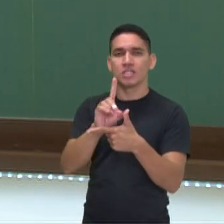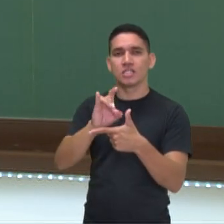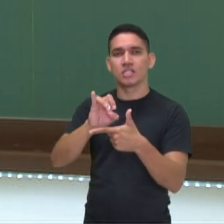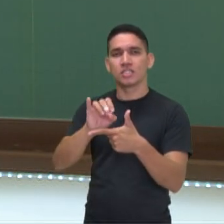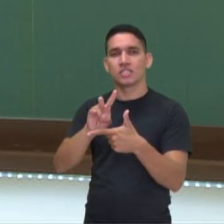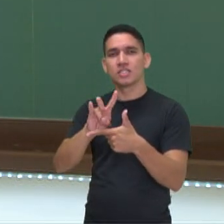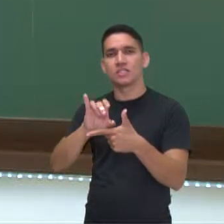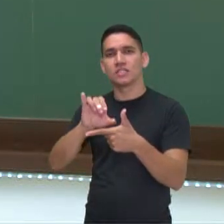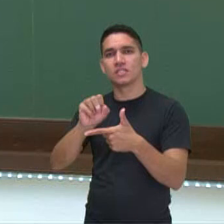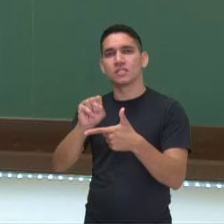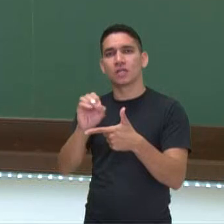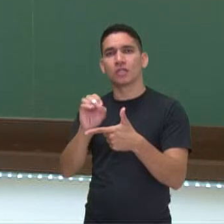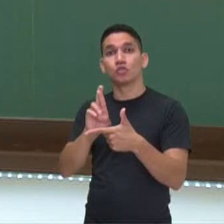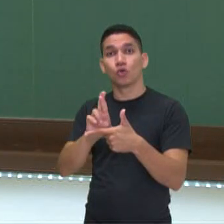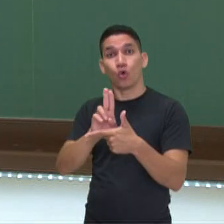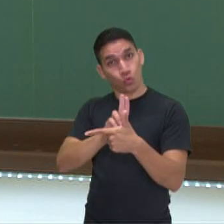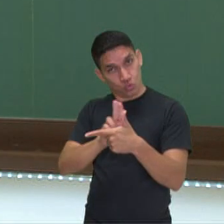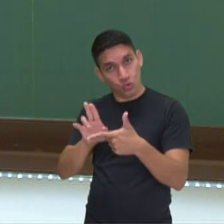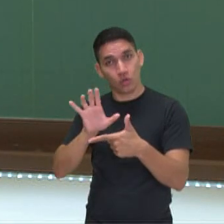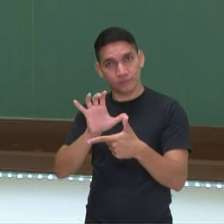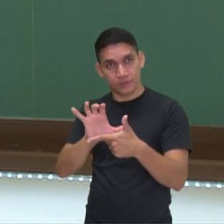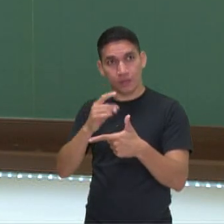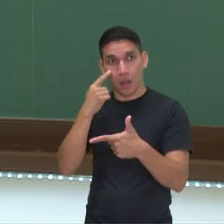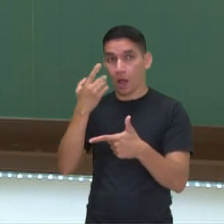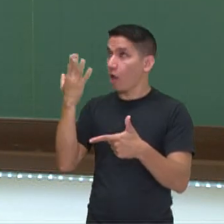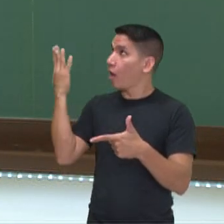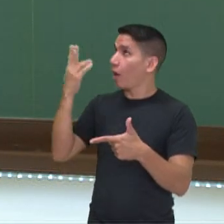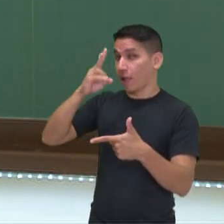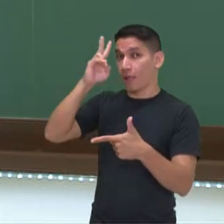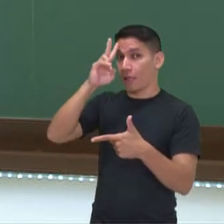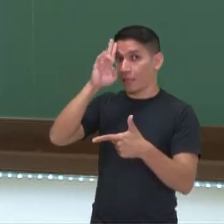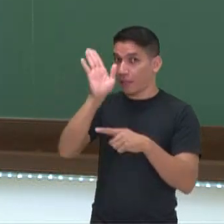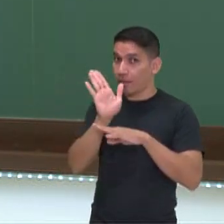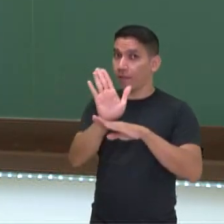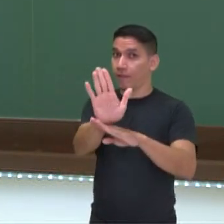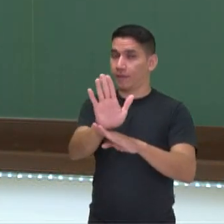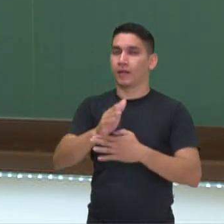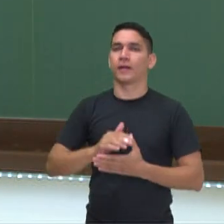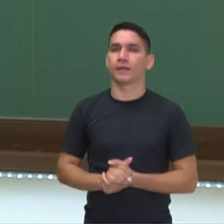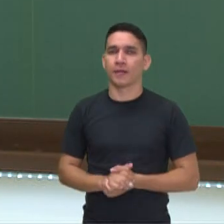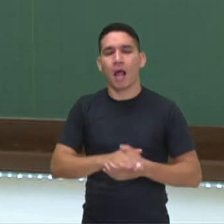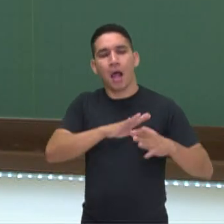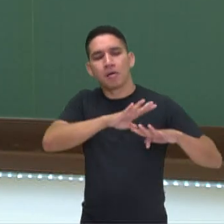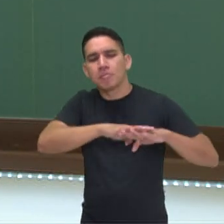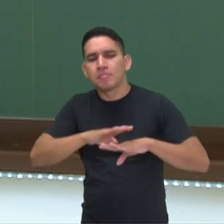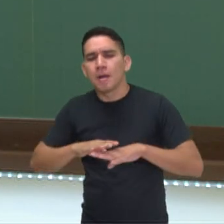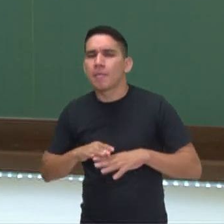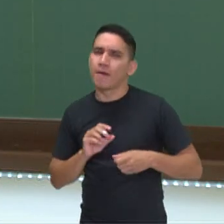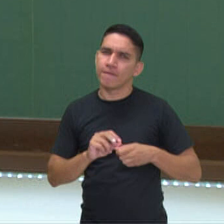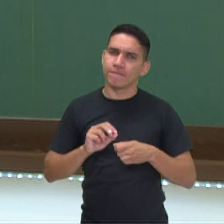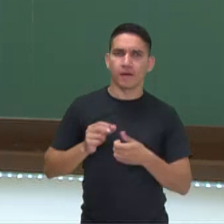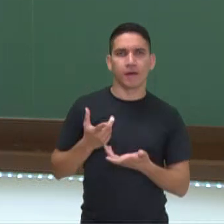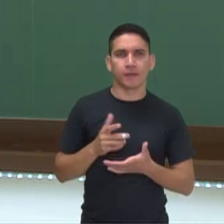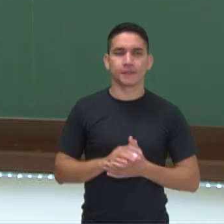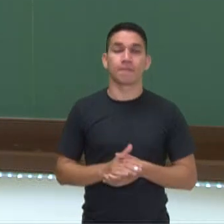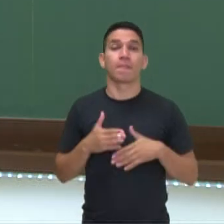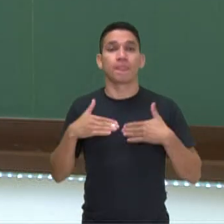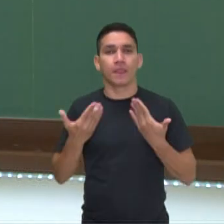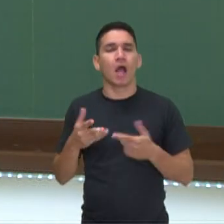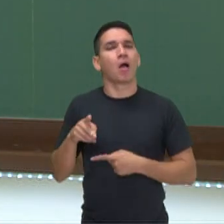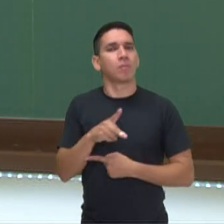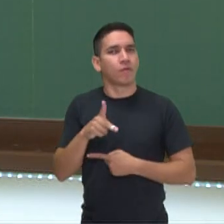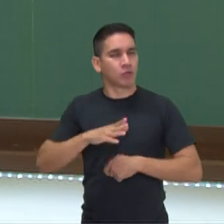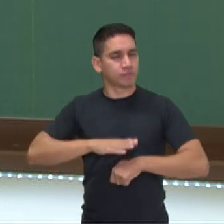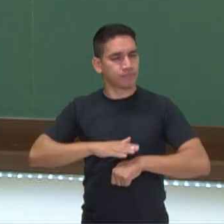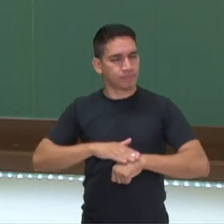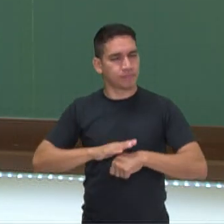nosso divisor? Olha lá, a professora colocou um lembretezinho para vocês calcularem, tá? Então a professora vai